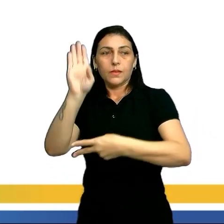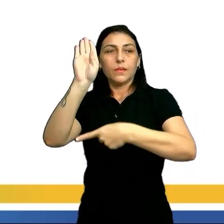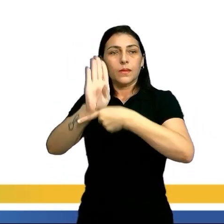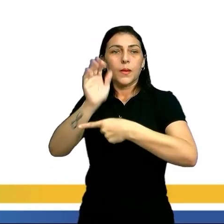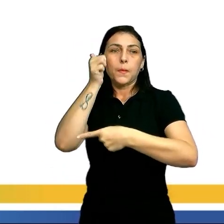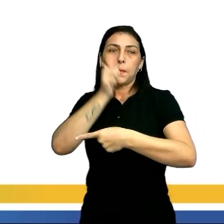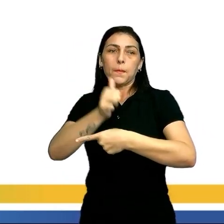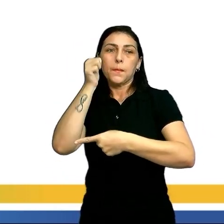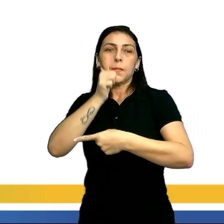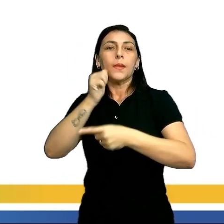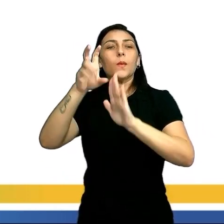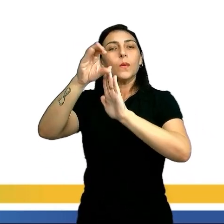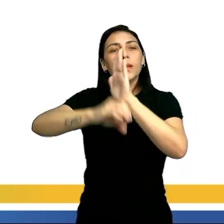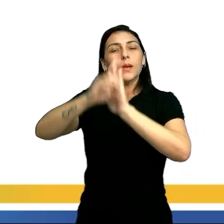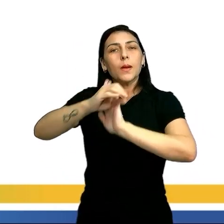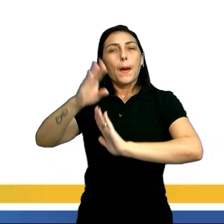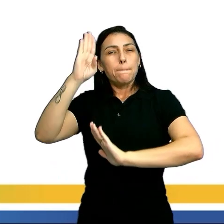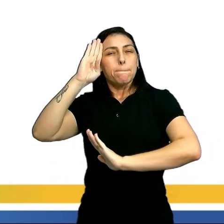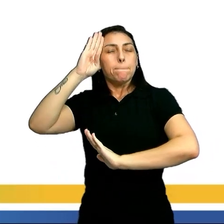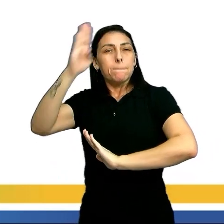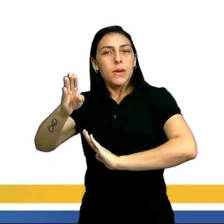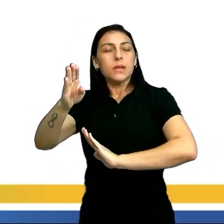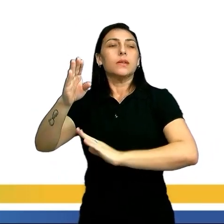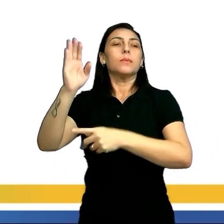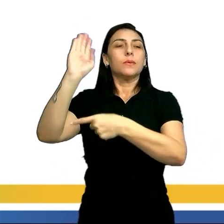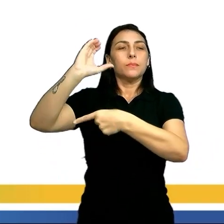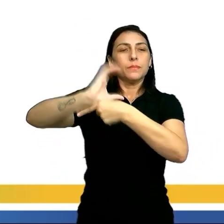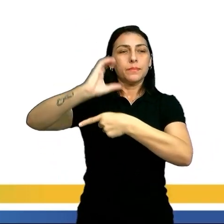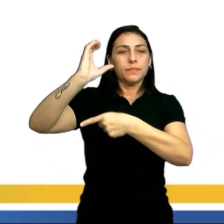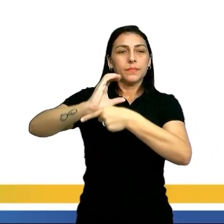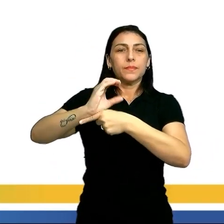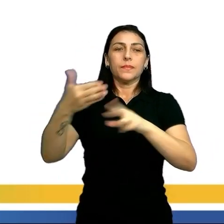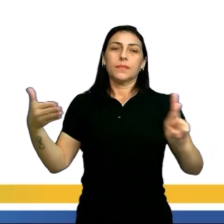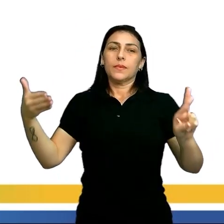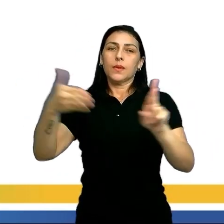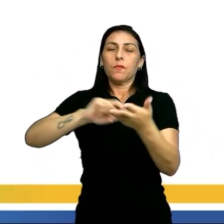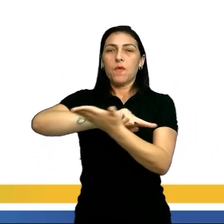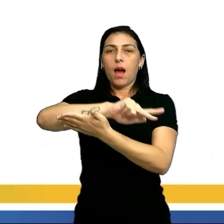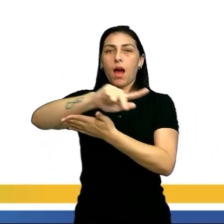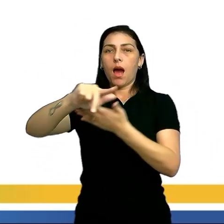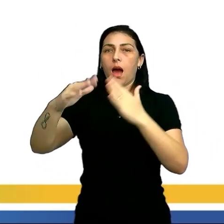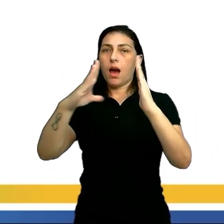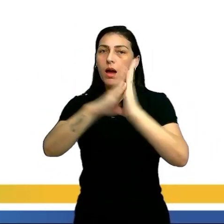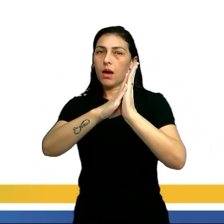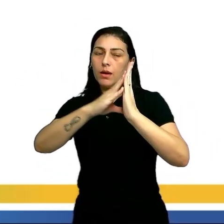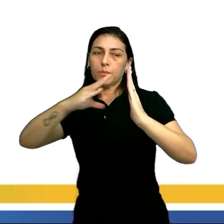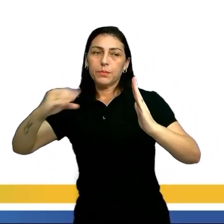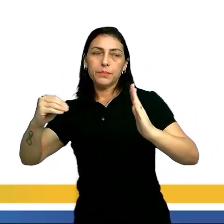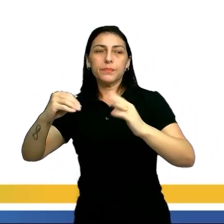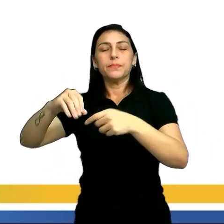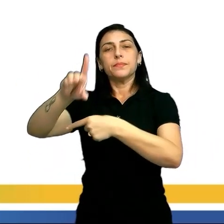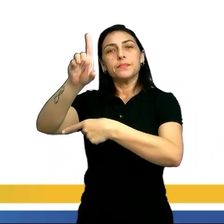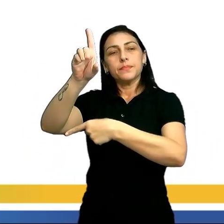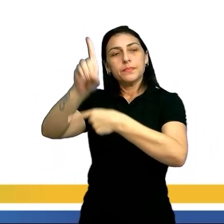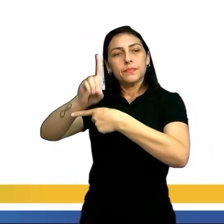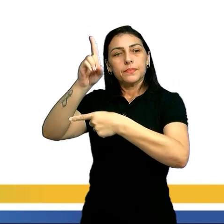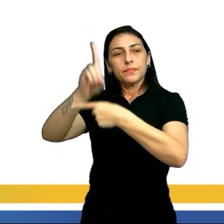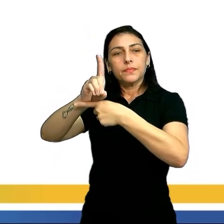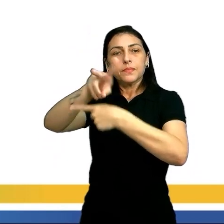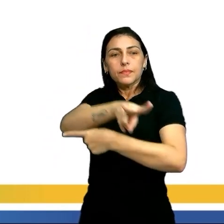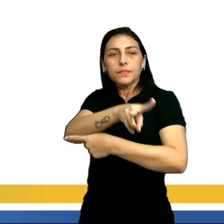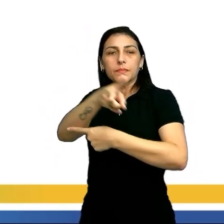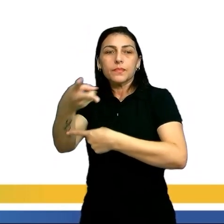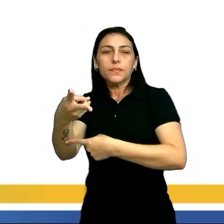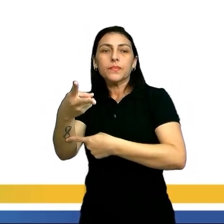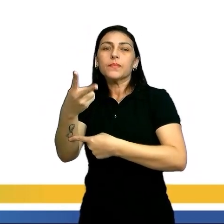B. Mulher como temática central da obra. Letra C. Cena representada por vários